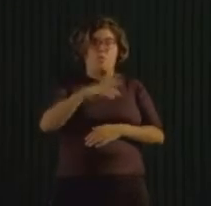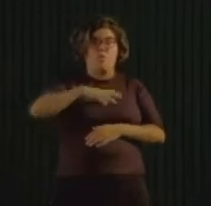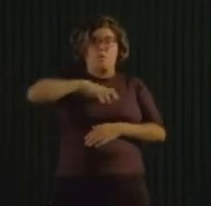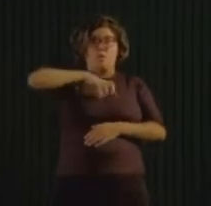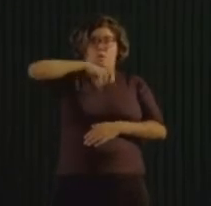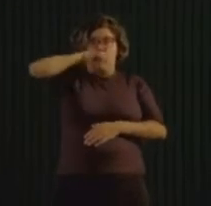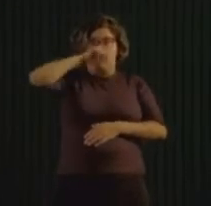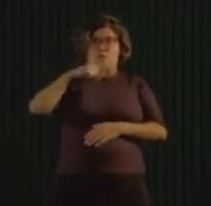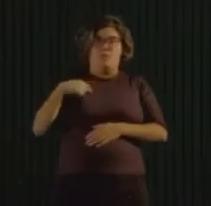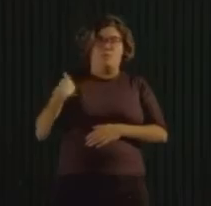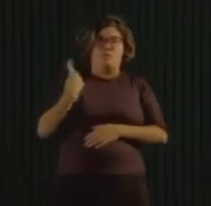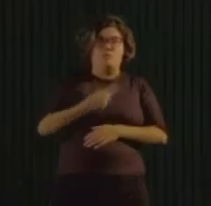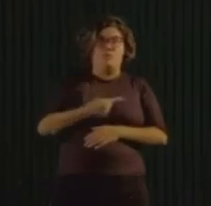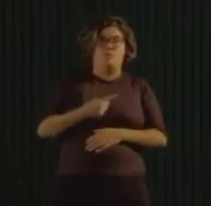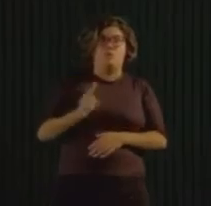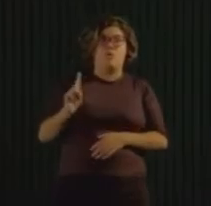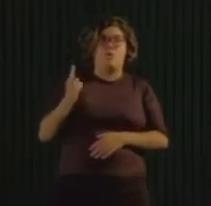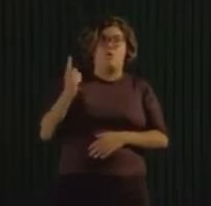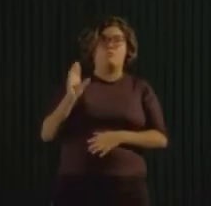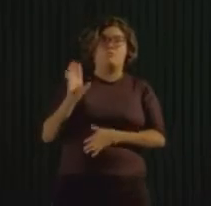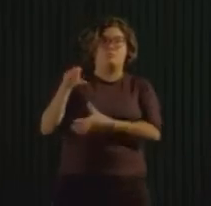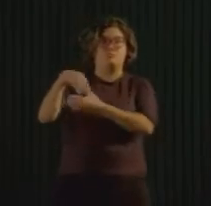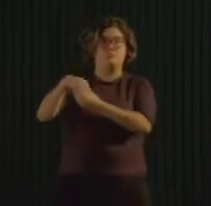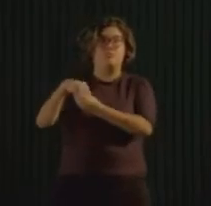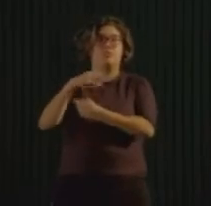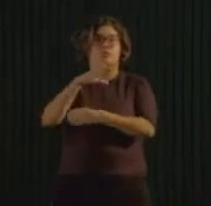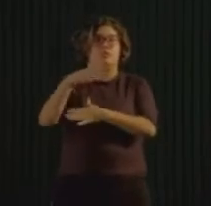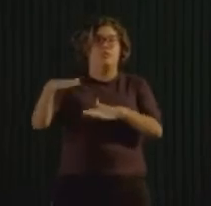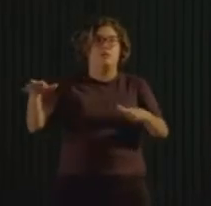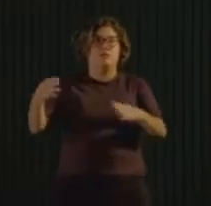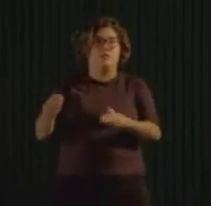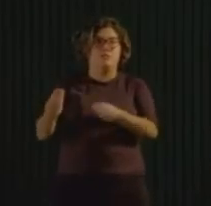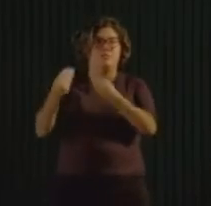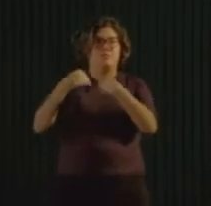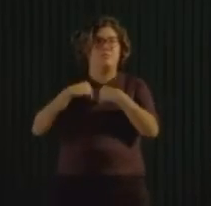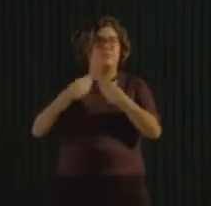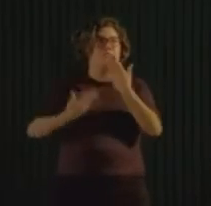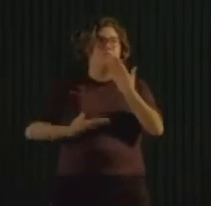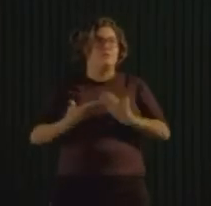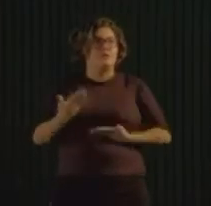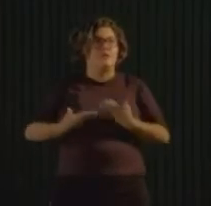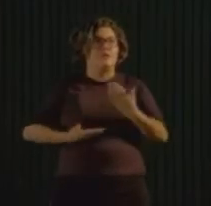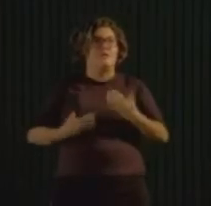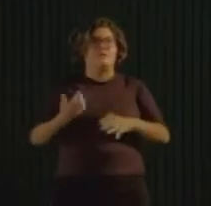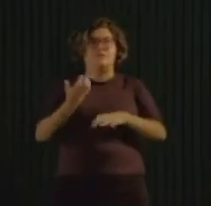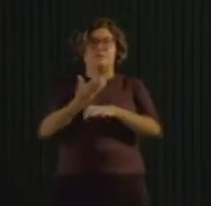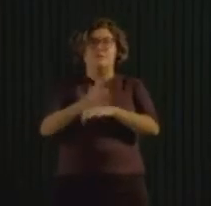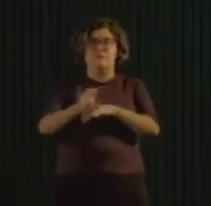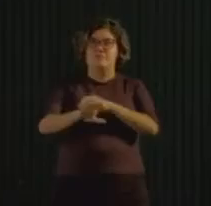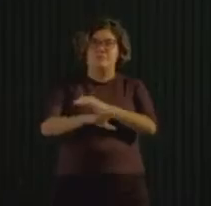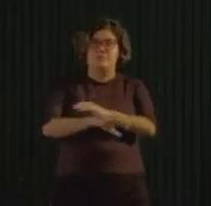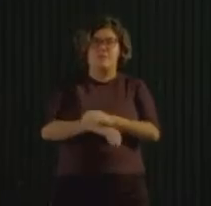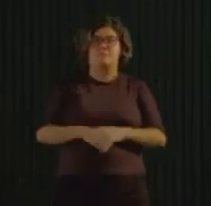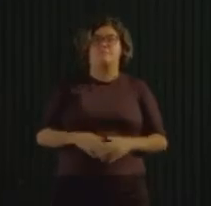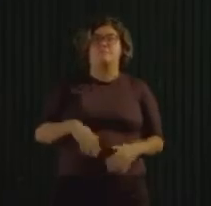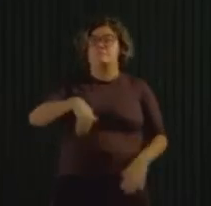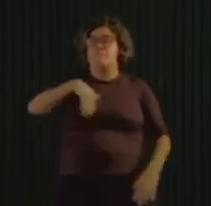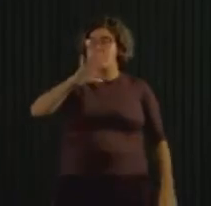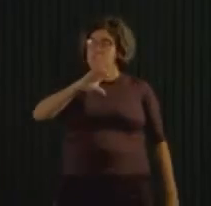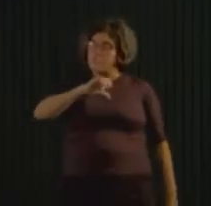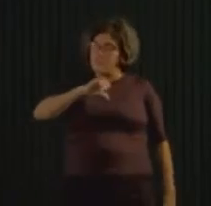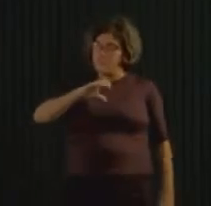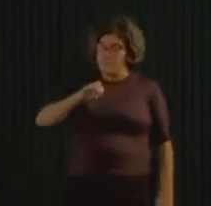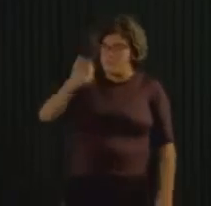2 respirações nossas, uma é porque o oceano nos fornece esse incrível serviço ambiental. Abriga mais